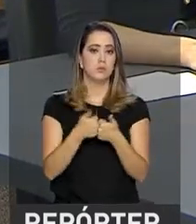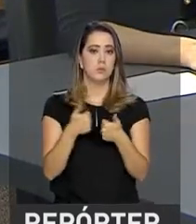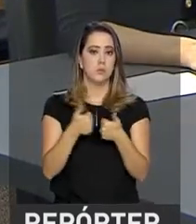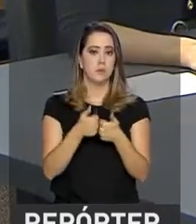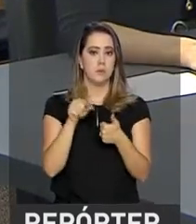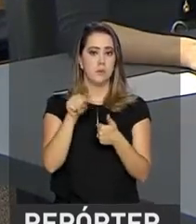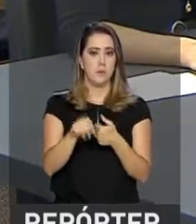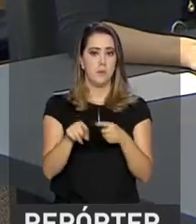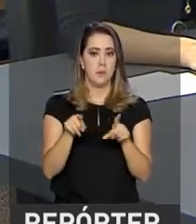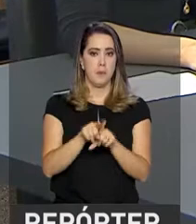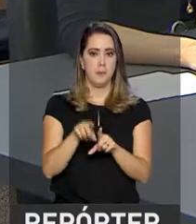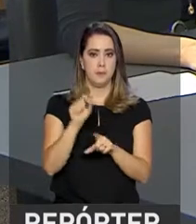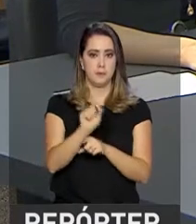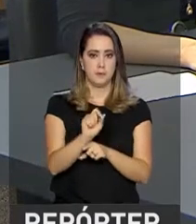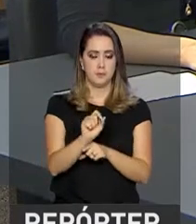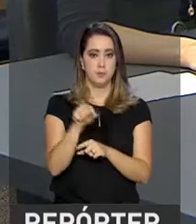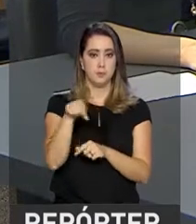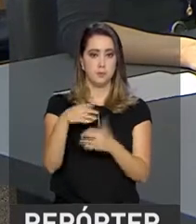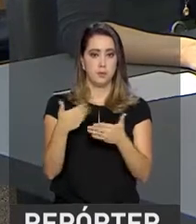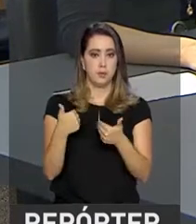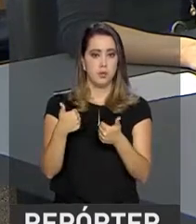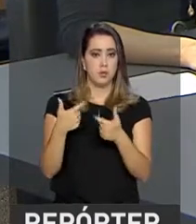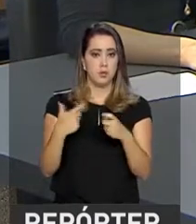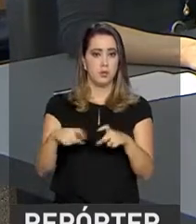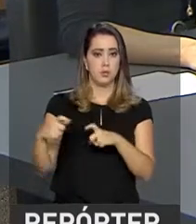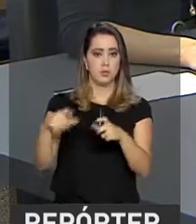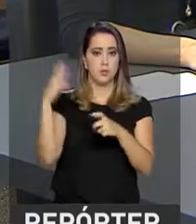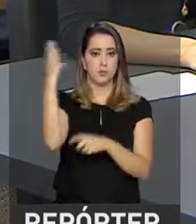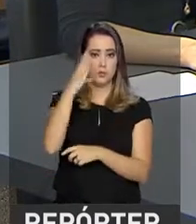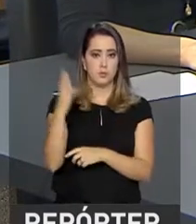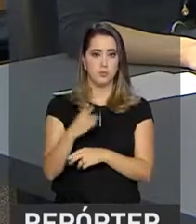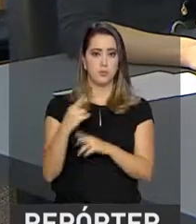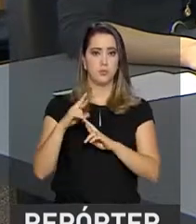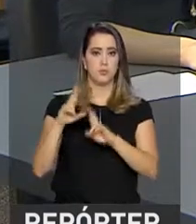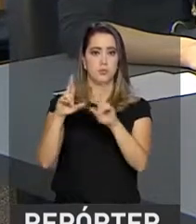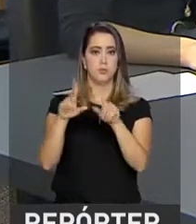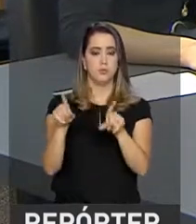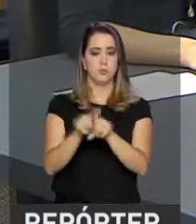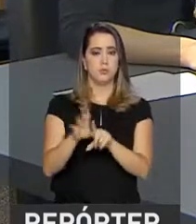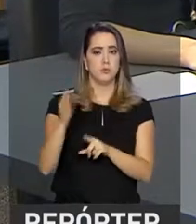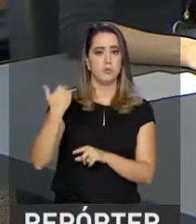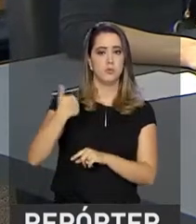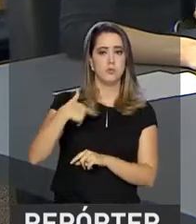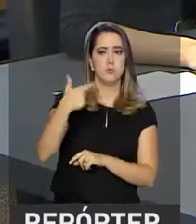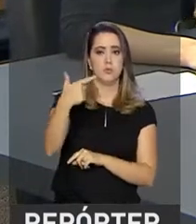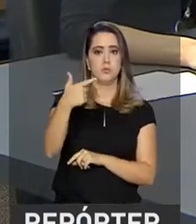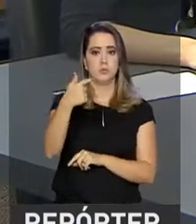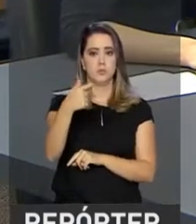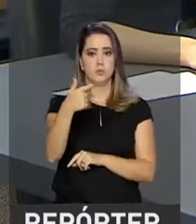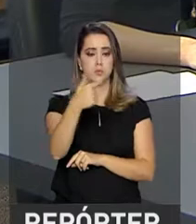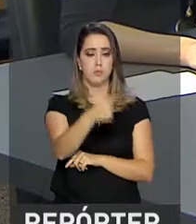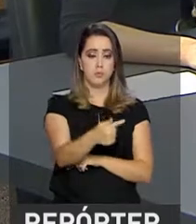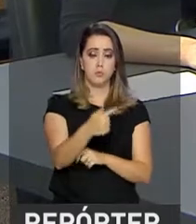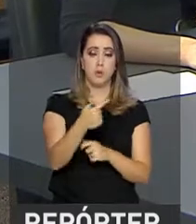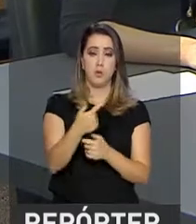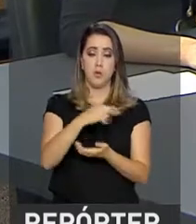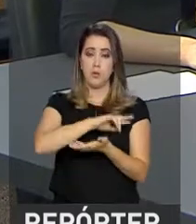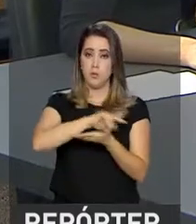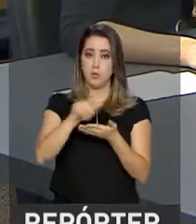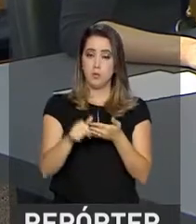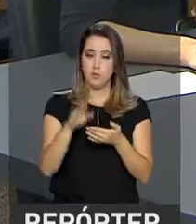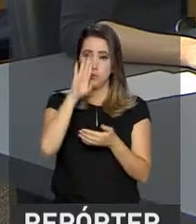e esse excesso nessa cota brasileira onde chama-se mais de 270 espécies de peixes recifais